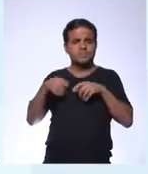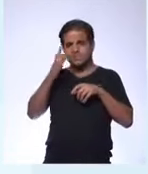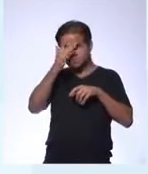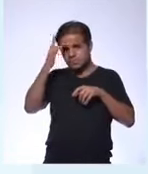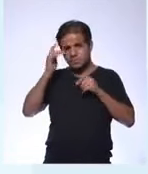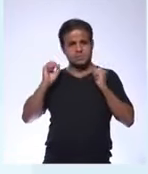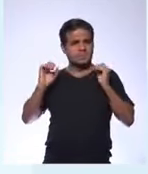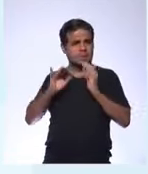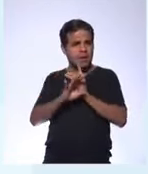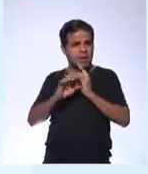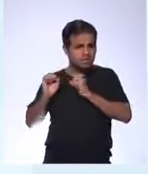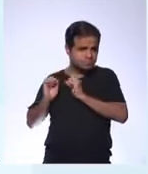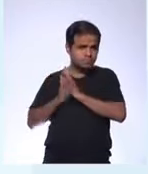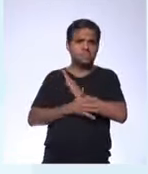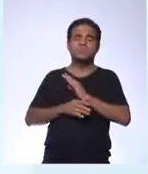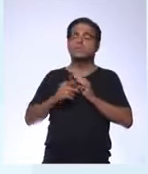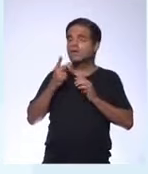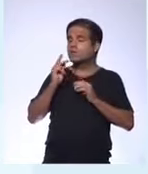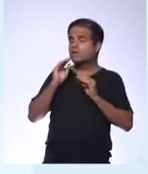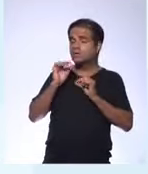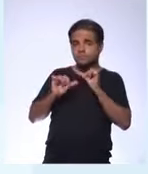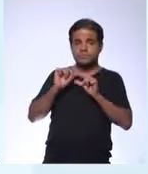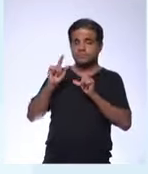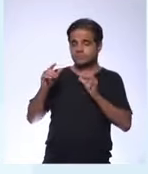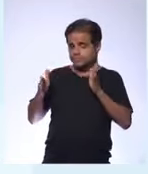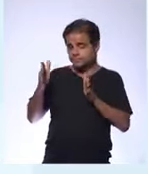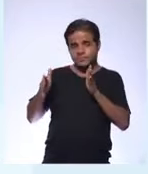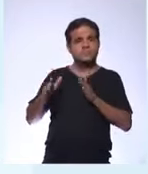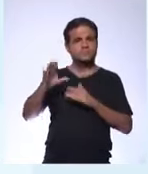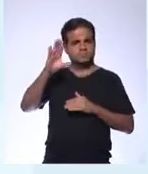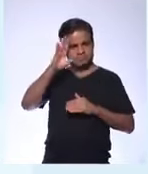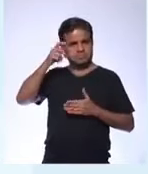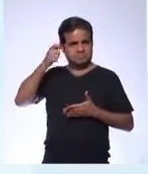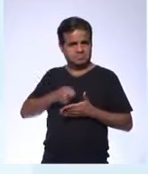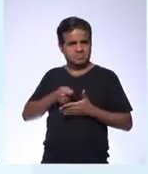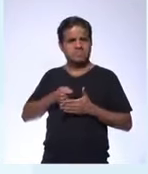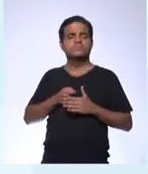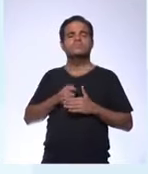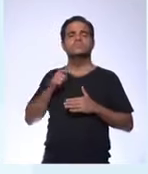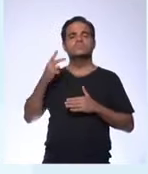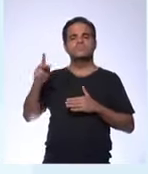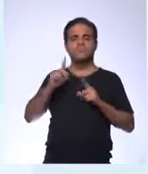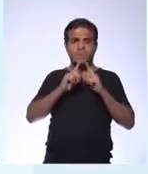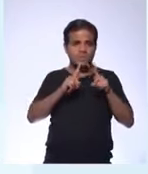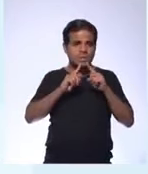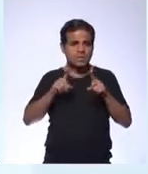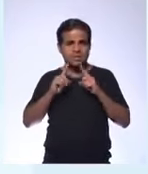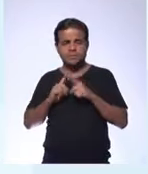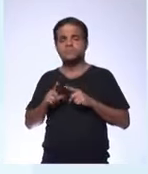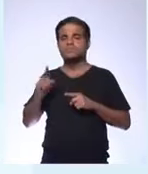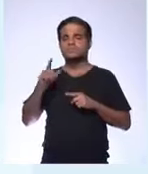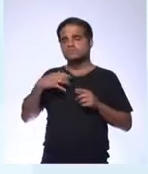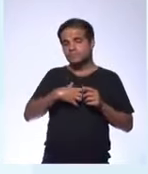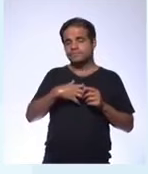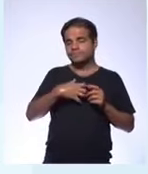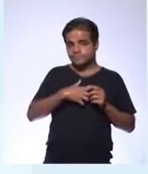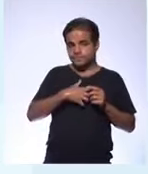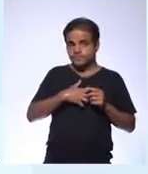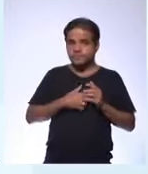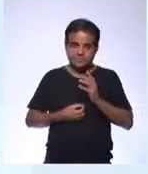ela faz correspondências com o próprio regime militar ali nas suas críticas, né? E era uma forma, vamos